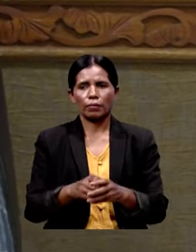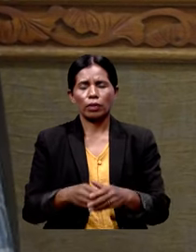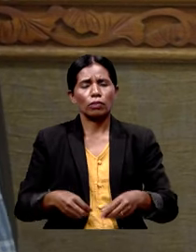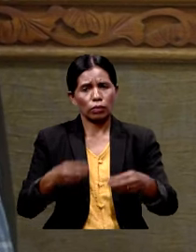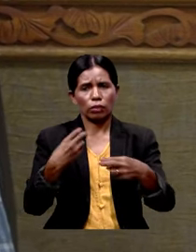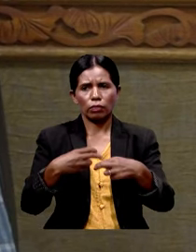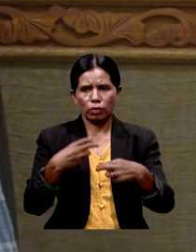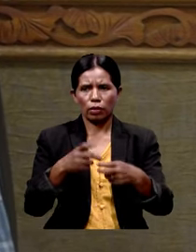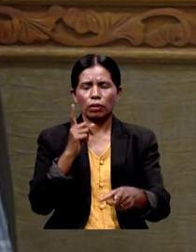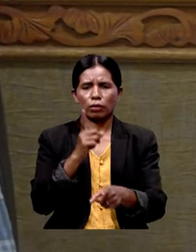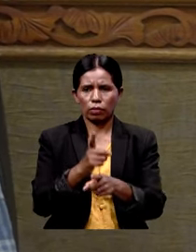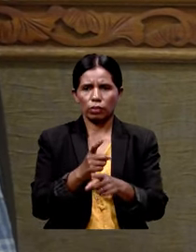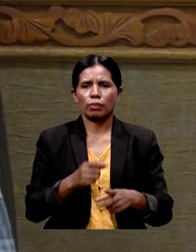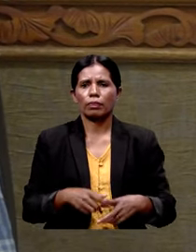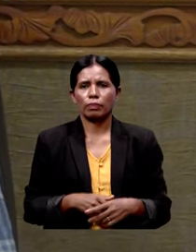teves